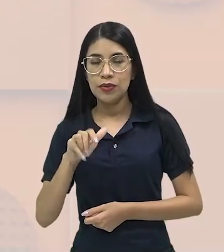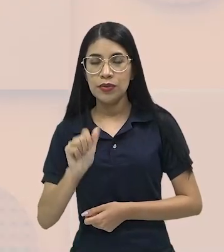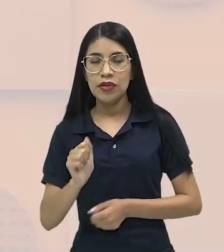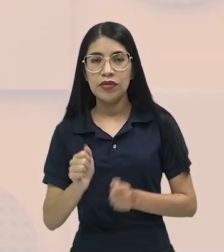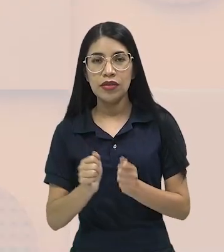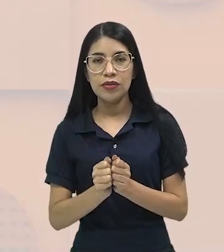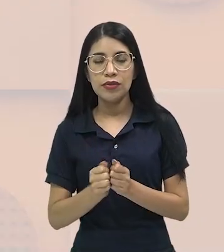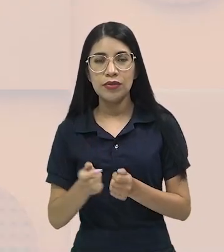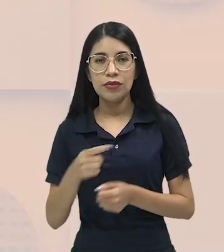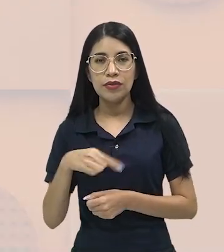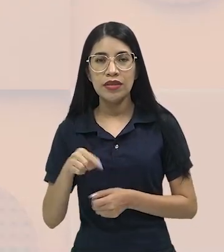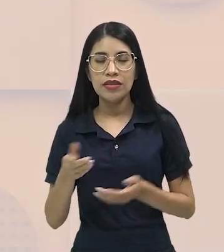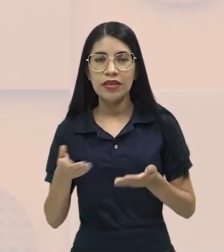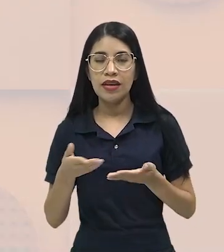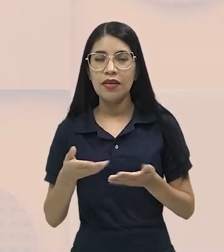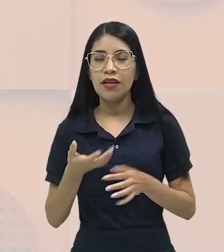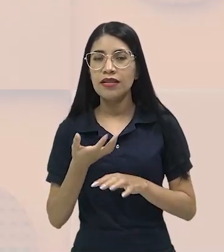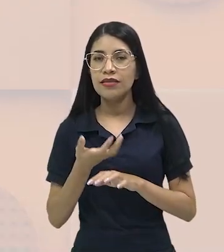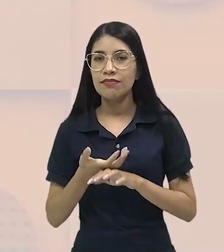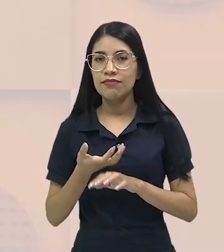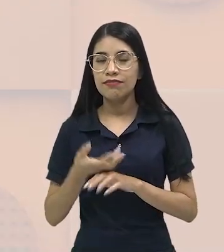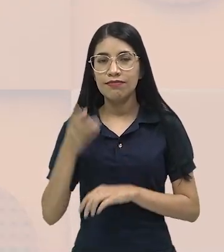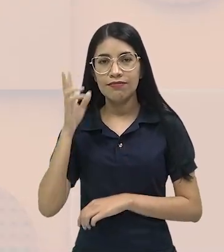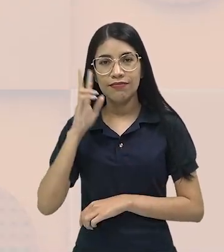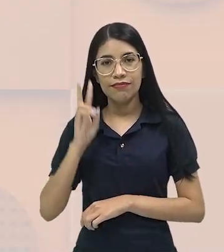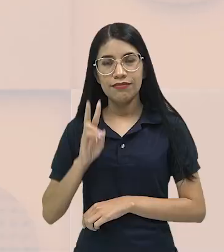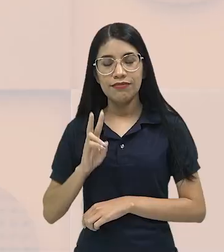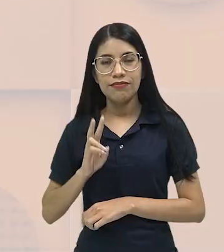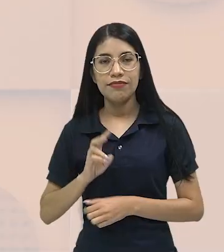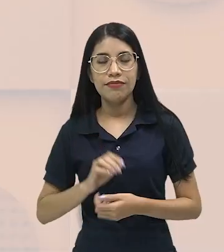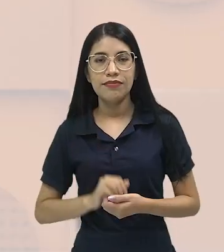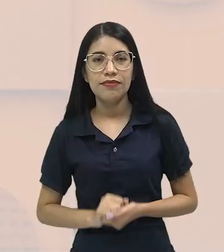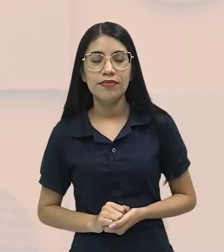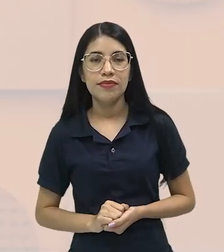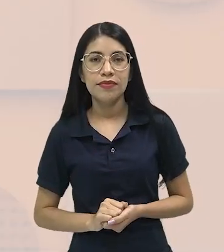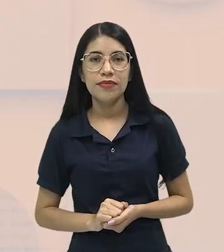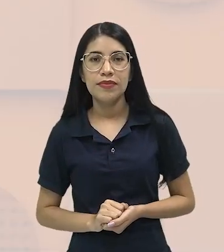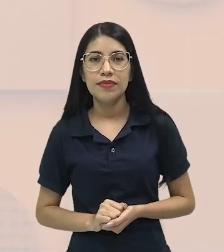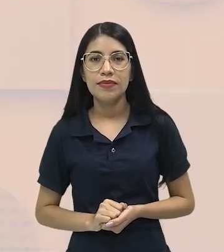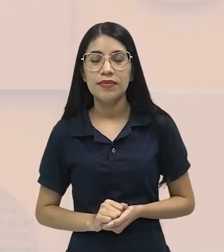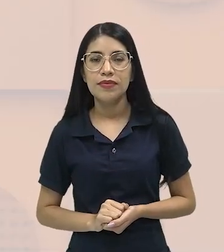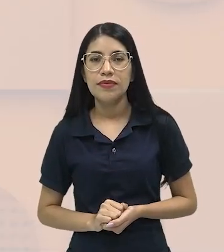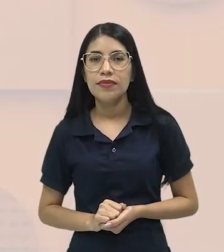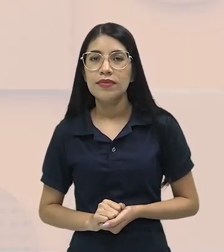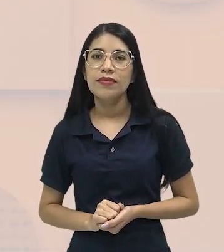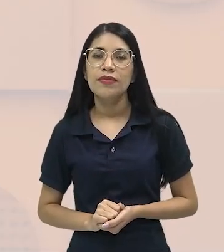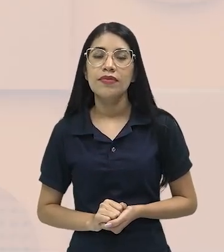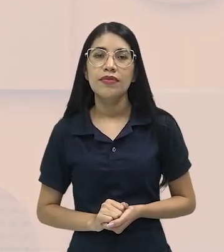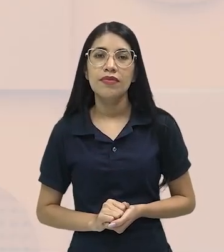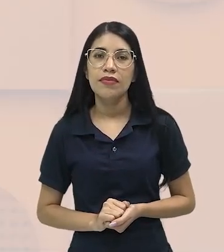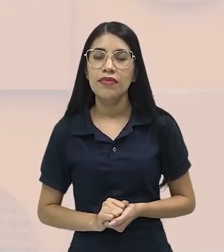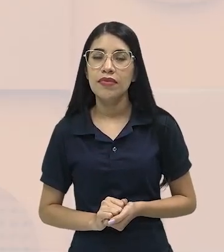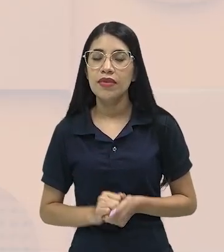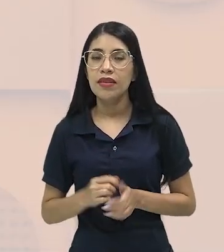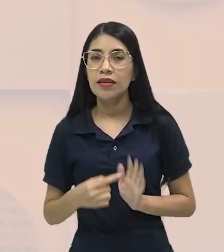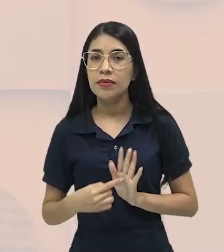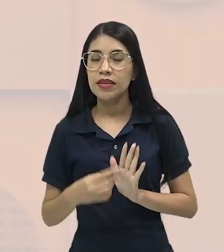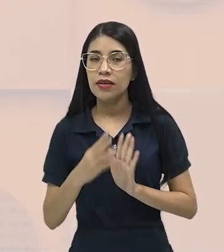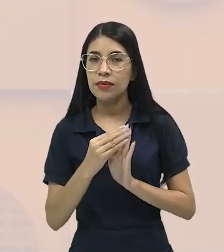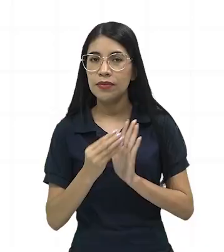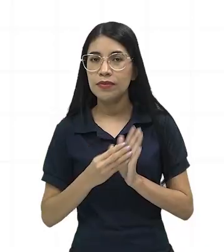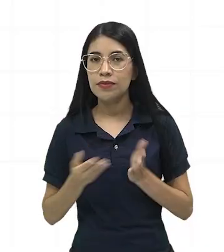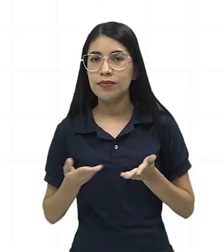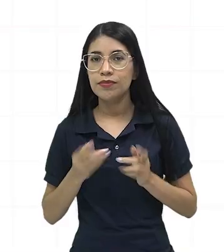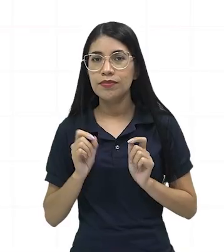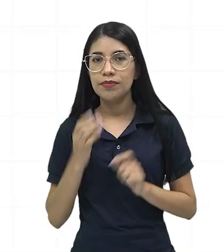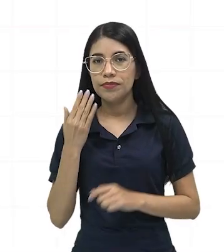com vocês neste que é o melhor componente de todos, né? O componente de História. Vamos então agora ao nosso objeto de